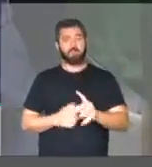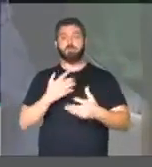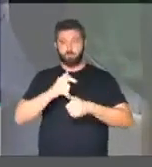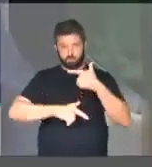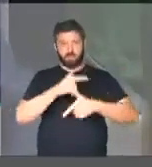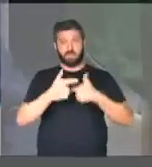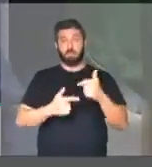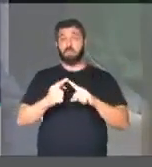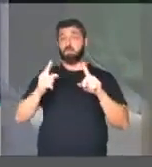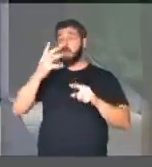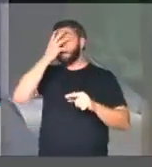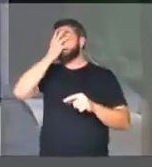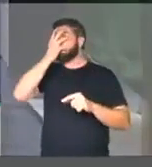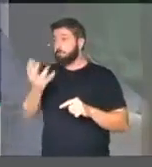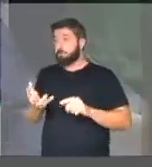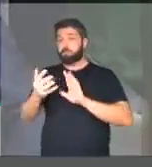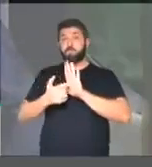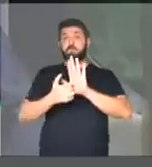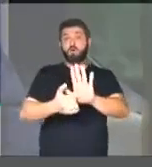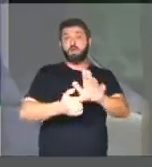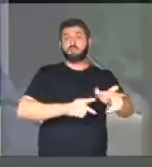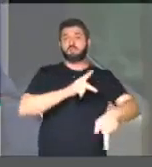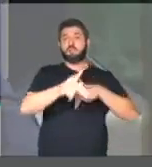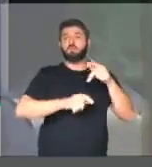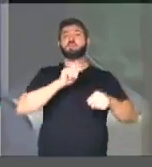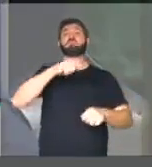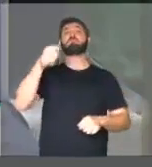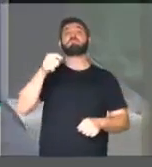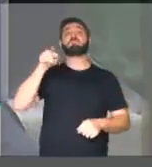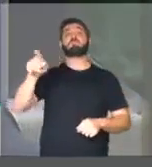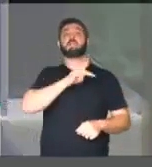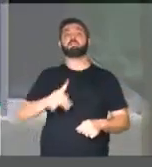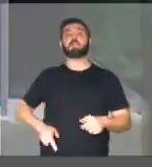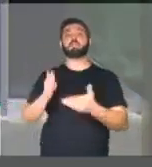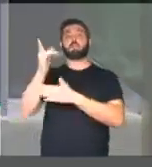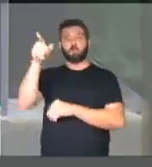trabalhar para desmascarar e mostrar ao povo brasileiro quem é este presidente eleito.